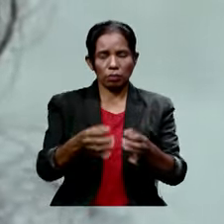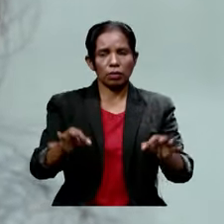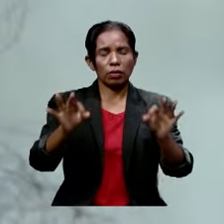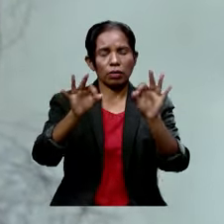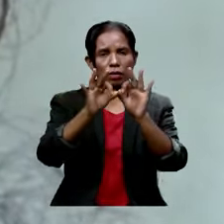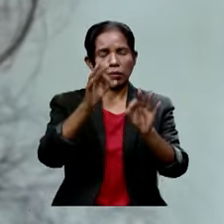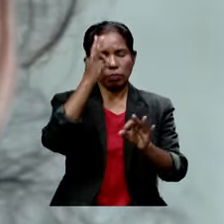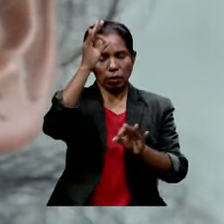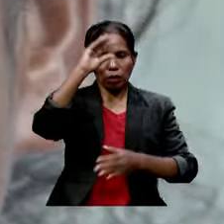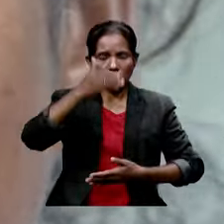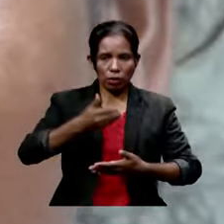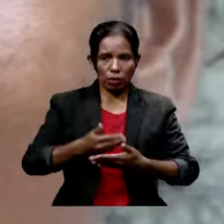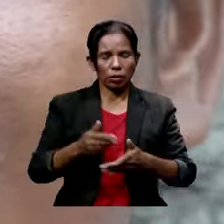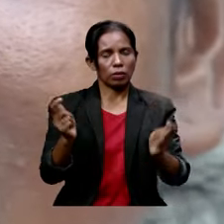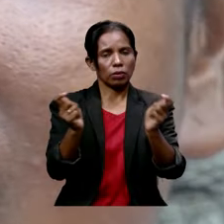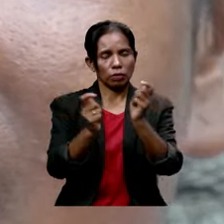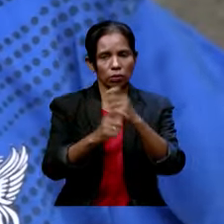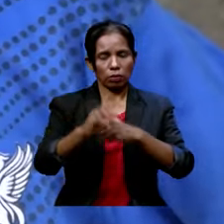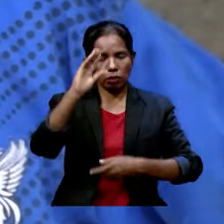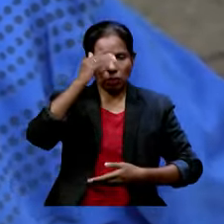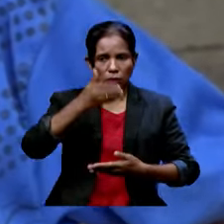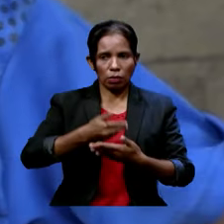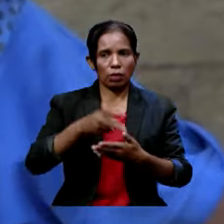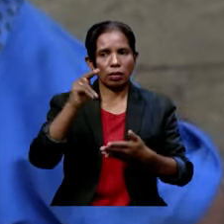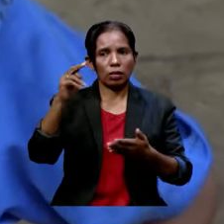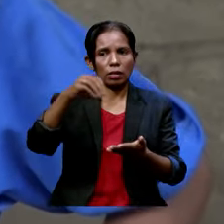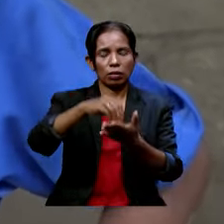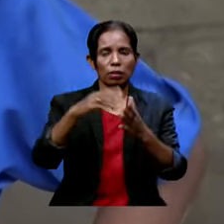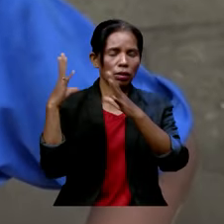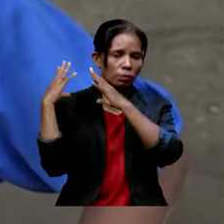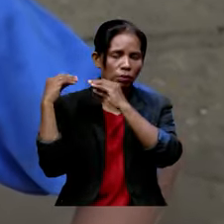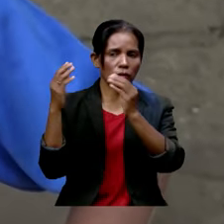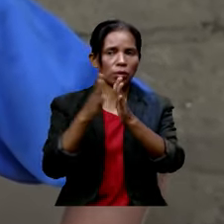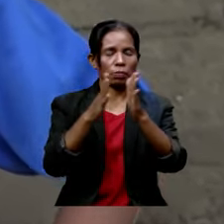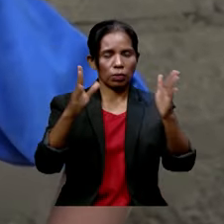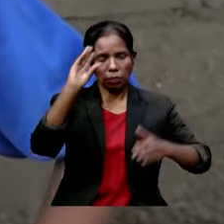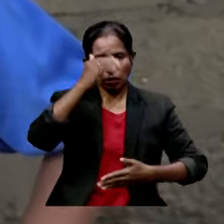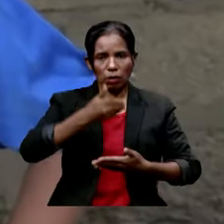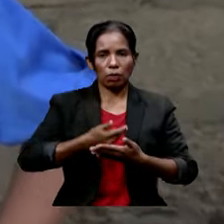ne, transforma fali ba futuro oan nian, no ta esperança bot ba oan ida.